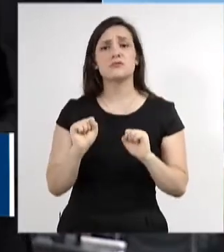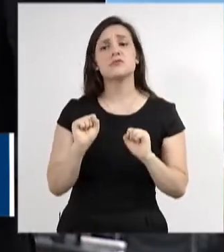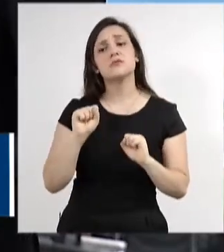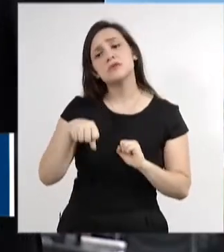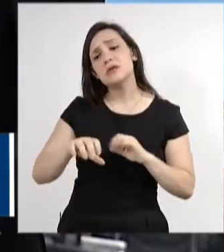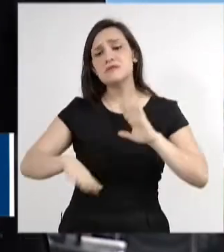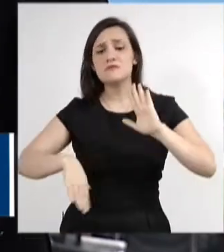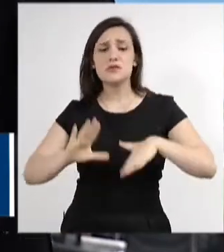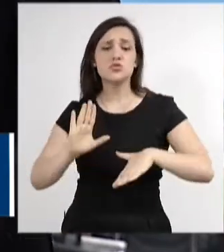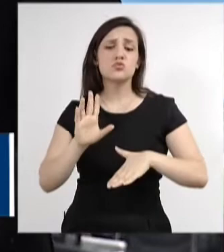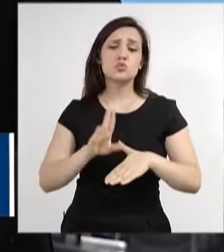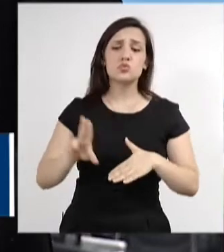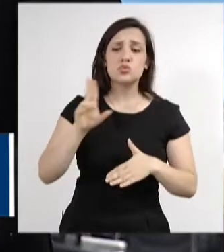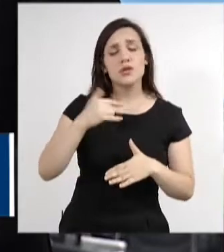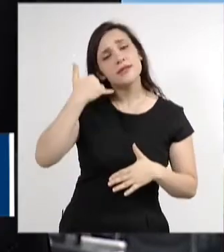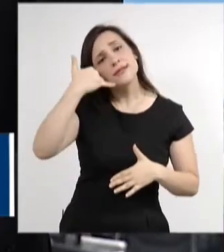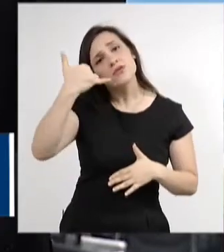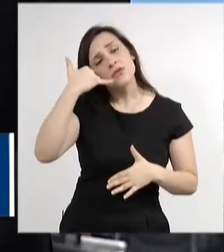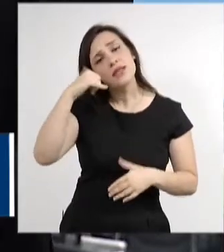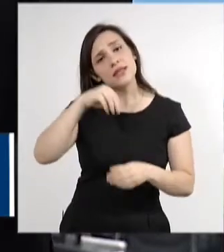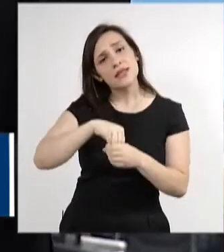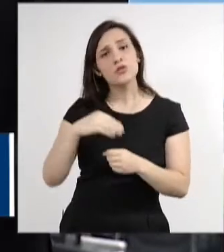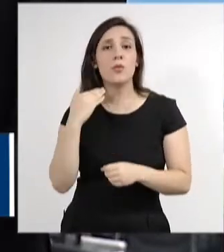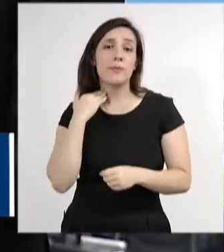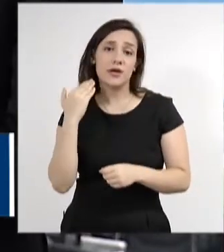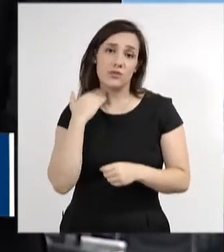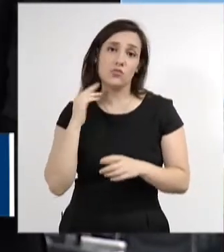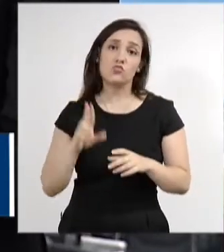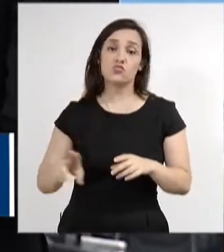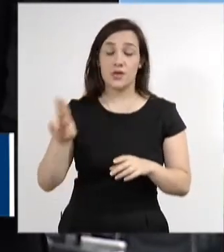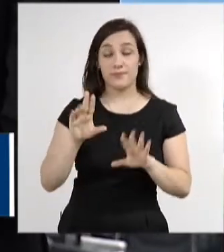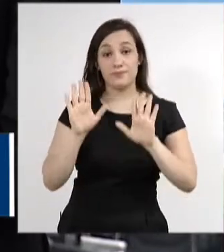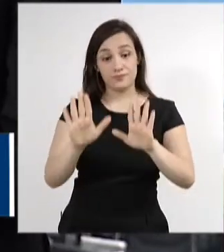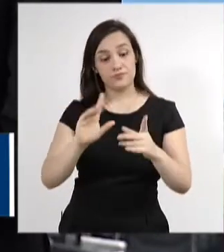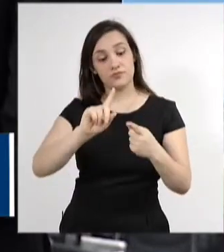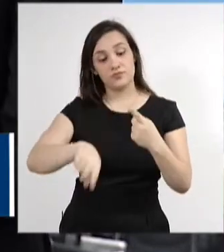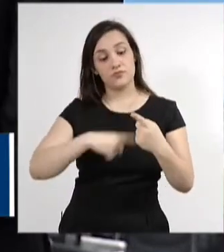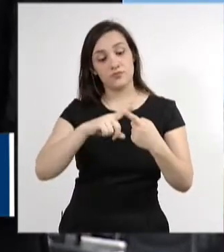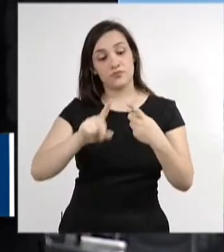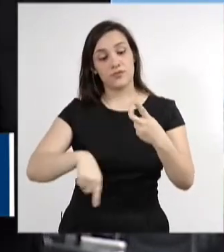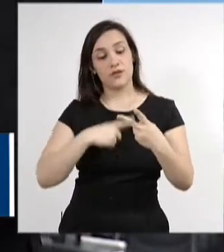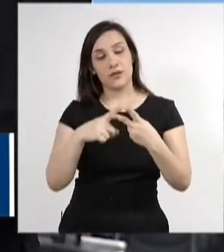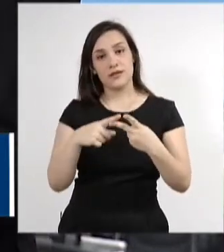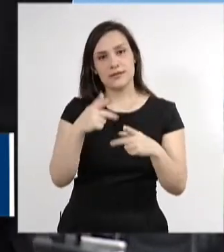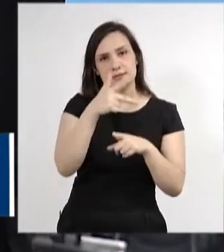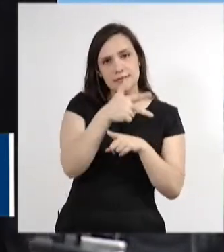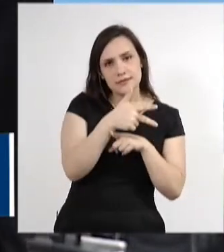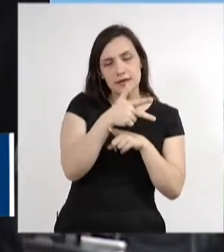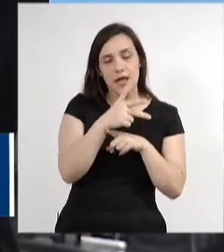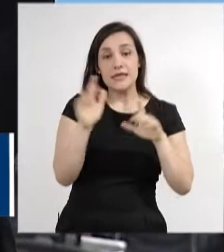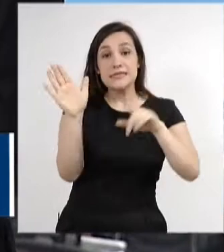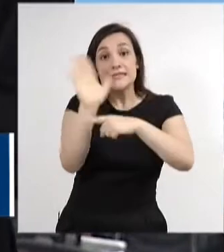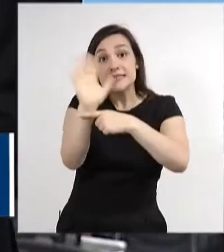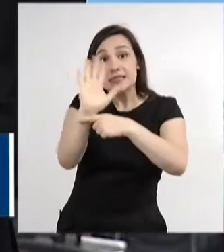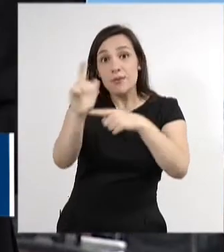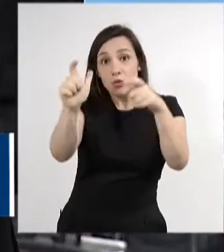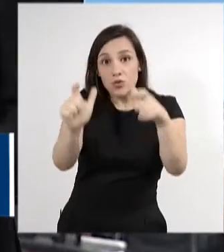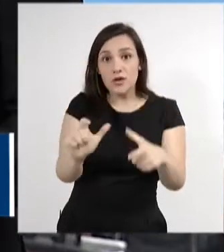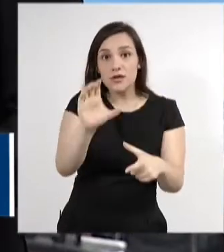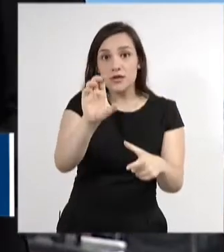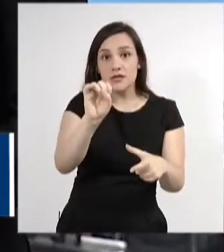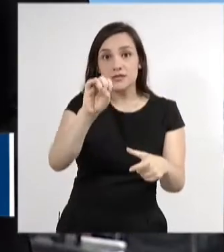atendimento, ter esse acesso ao celular. Já no caso dos cinemas, dos teatros e das bibliotecas,